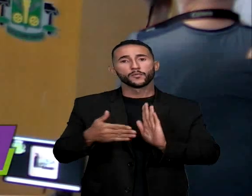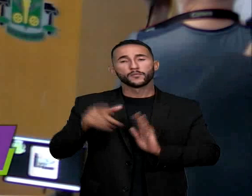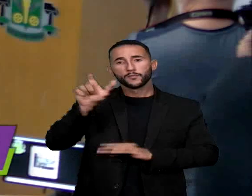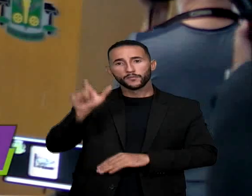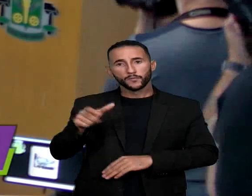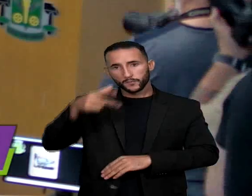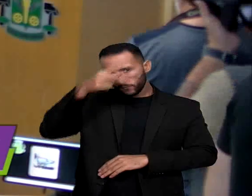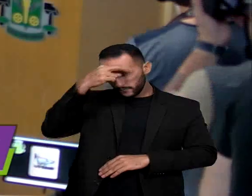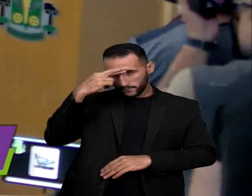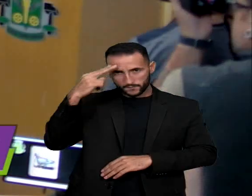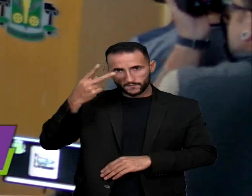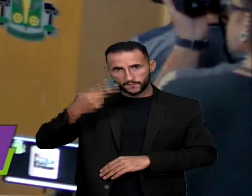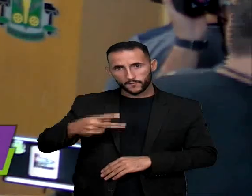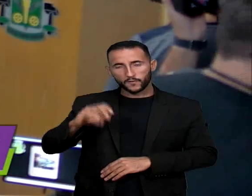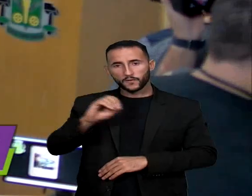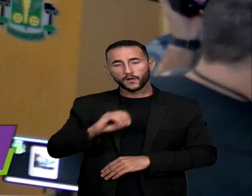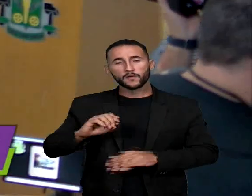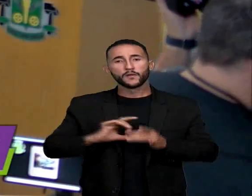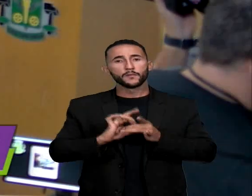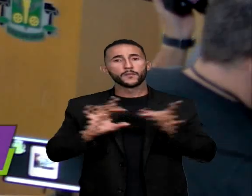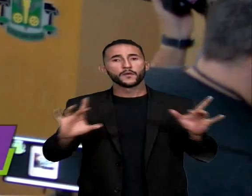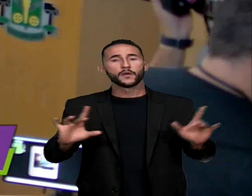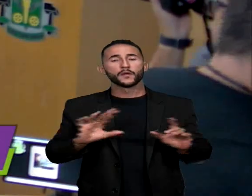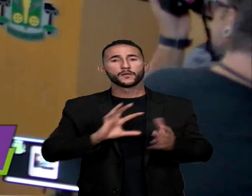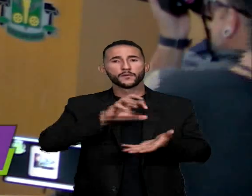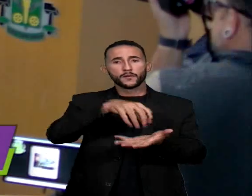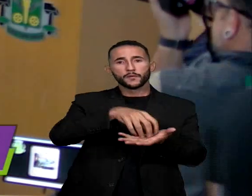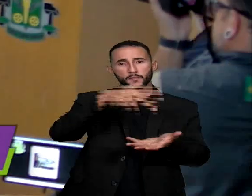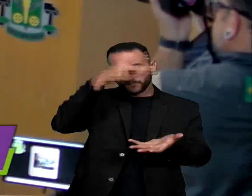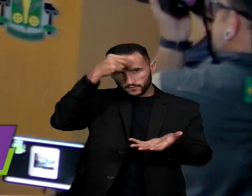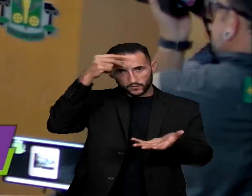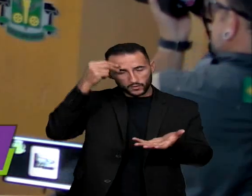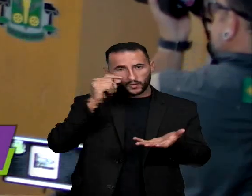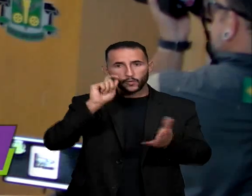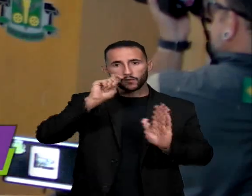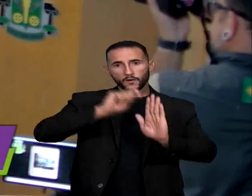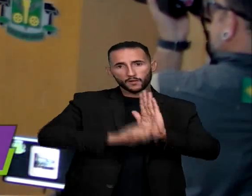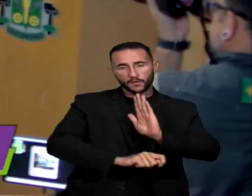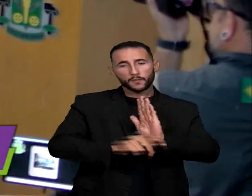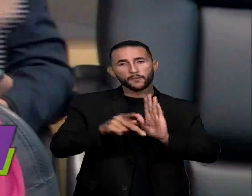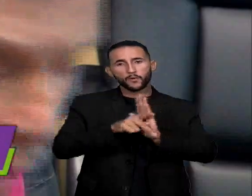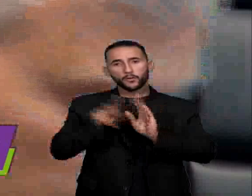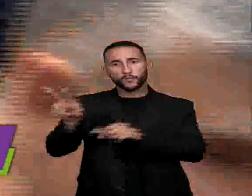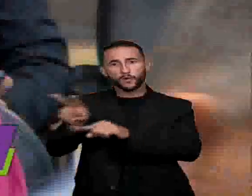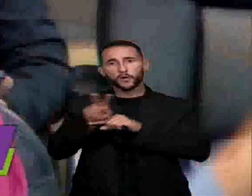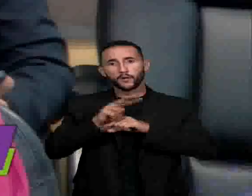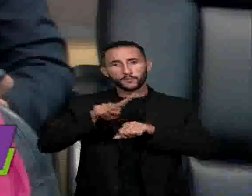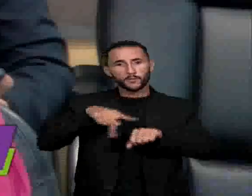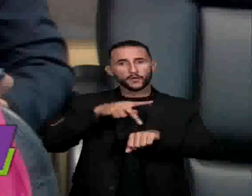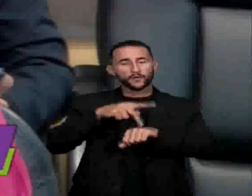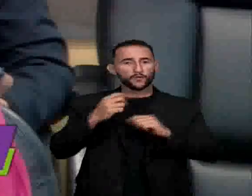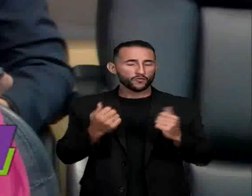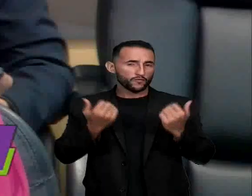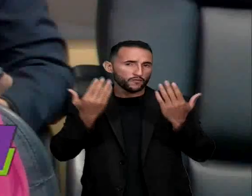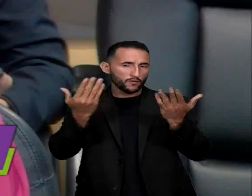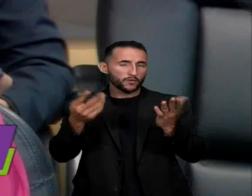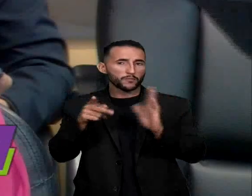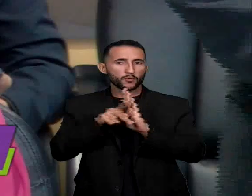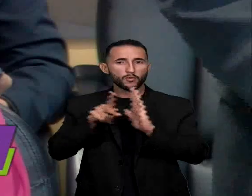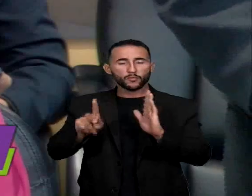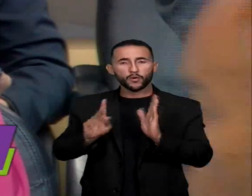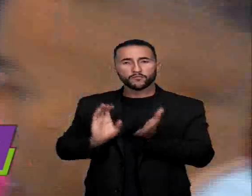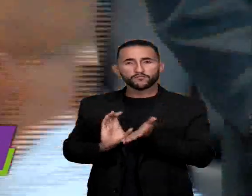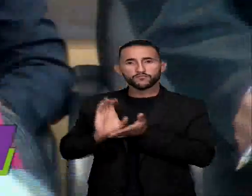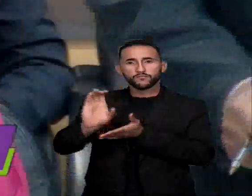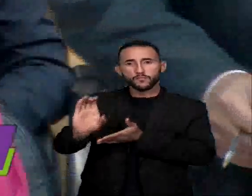Osasco que autoriza o poder executivo a contratar operação de crédito internacional com o fundo financeiro